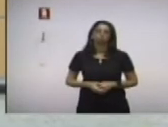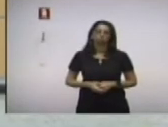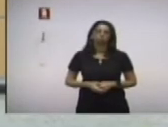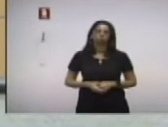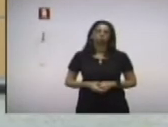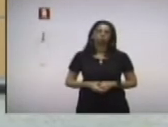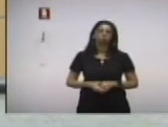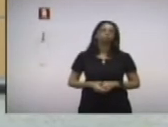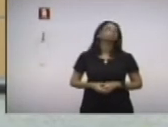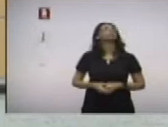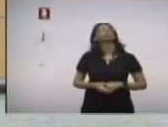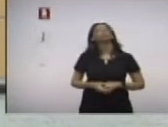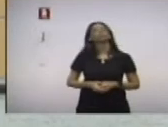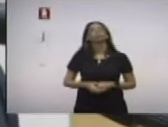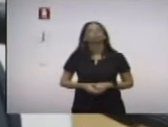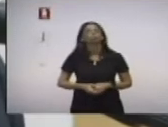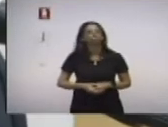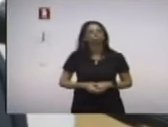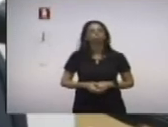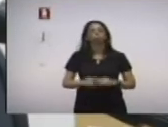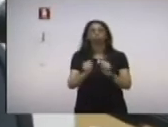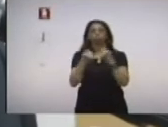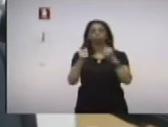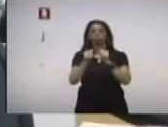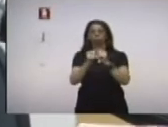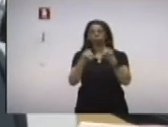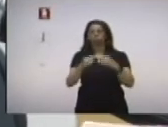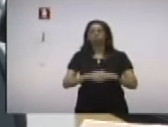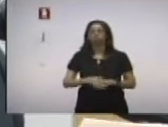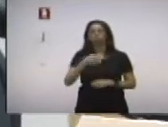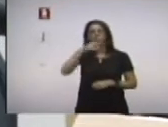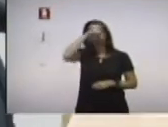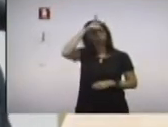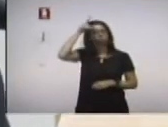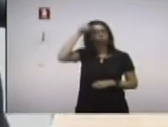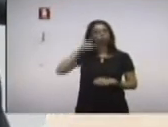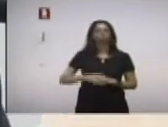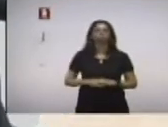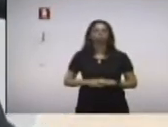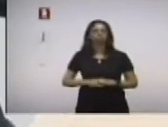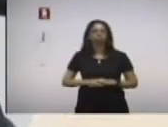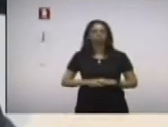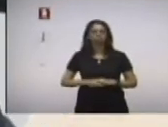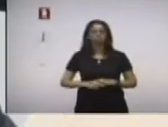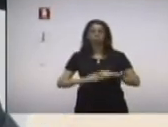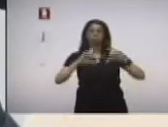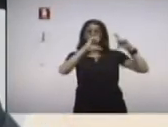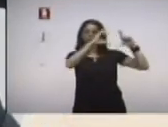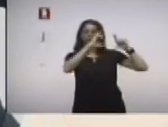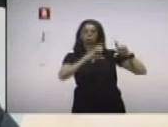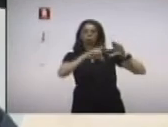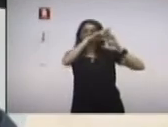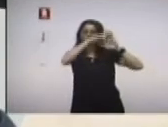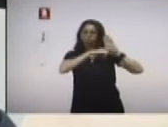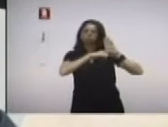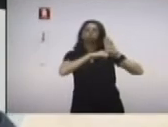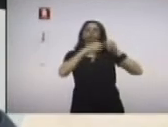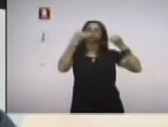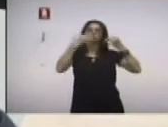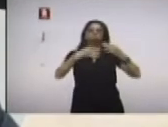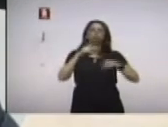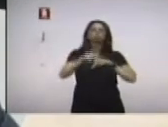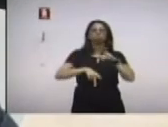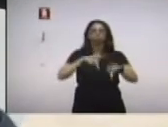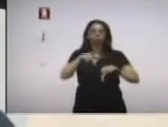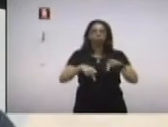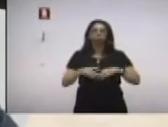o número 1033 o vereador Marquinho Fiorella sugere ao executivo a colocação de placas de aviso e orientação à